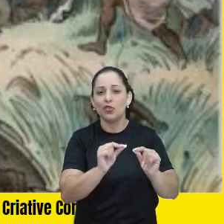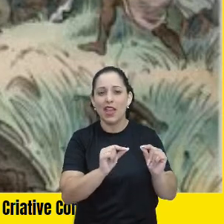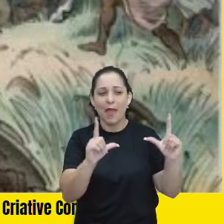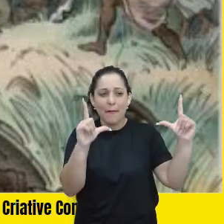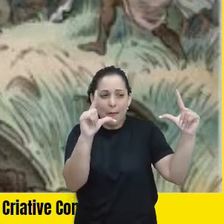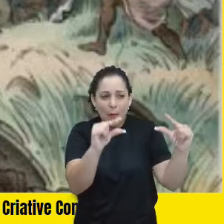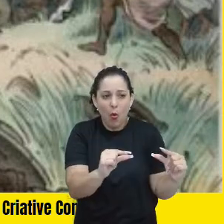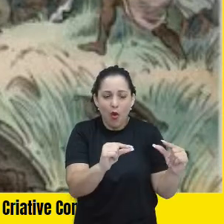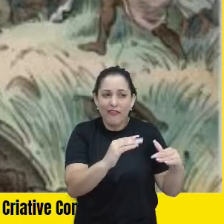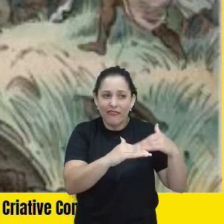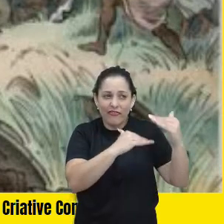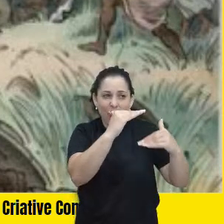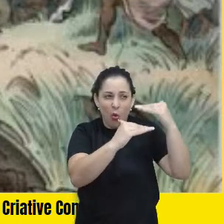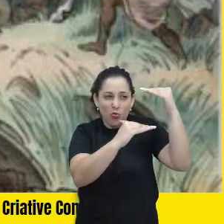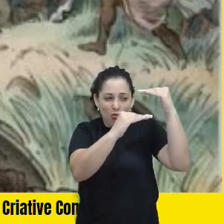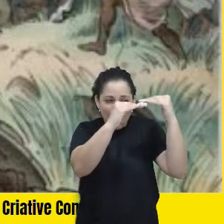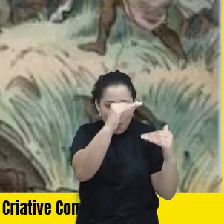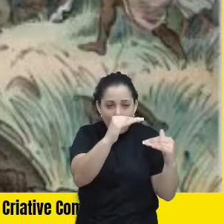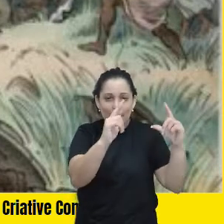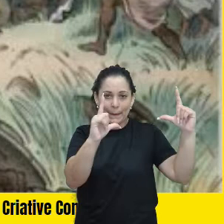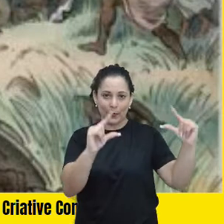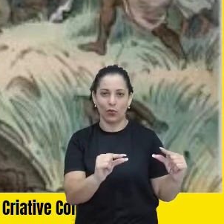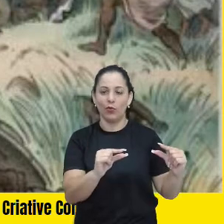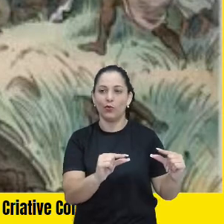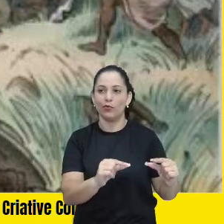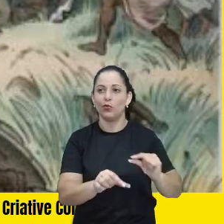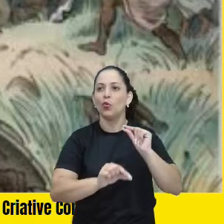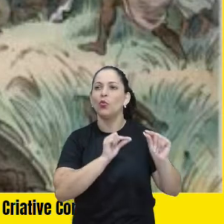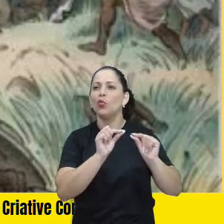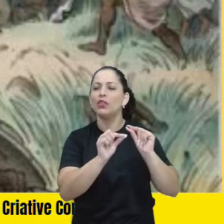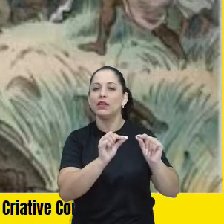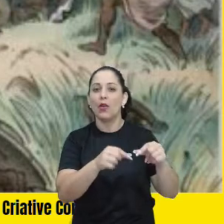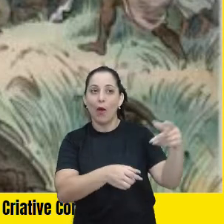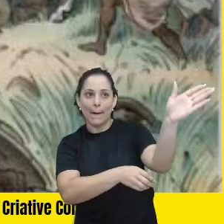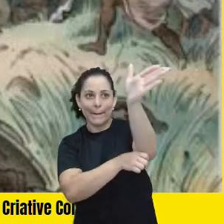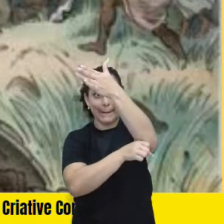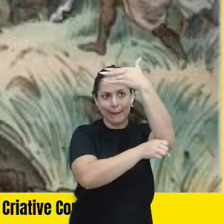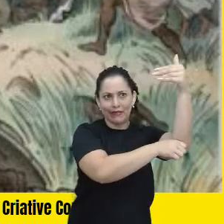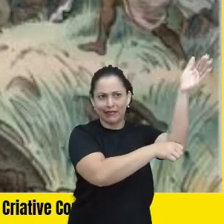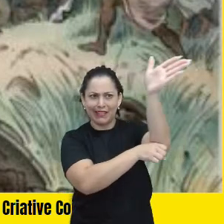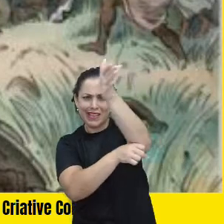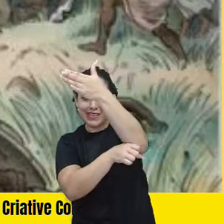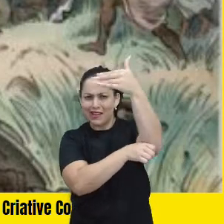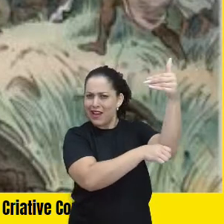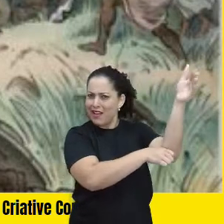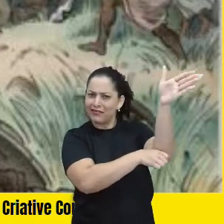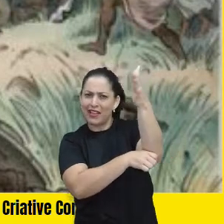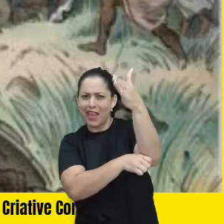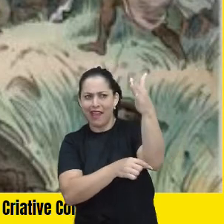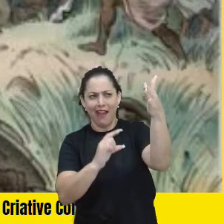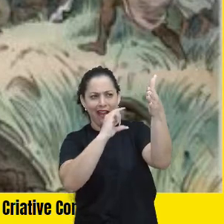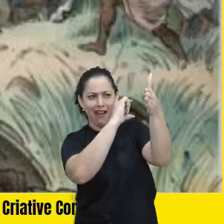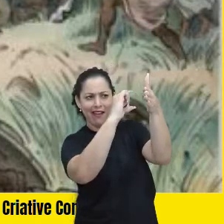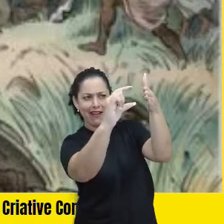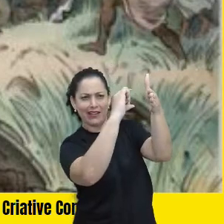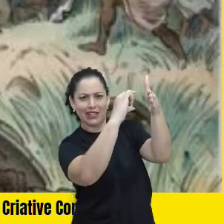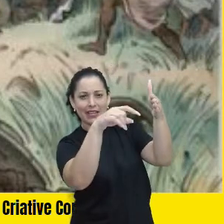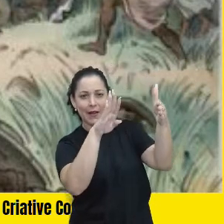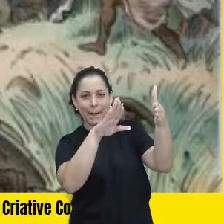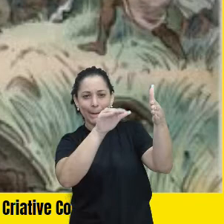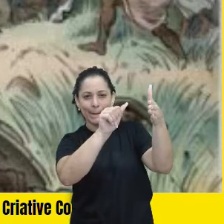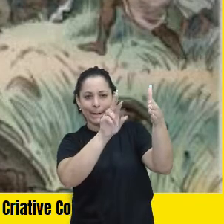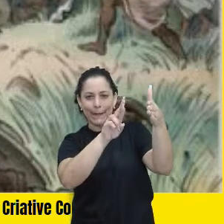inclusive aqui, ó, escrito, ó, barbarismo, né, que é ou barbárie, né? Então a gente tem do lado a civilização contra